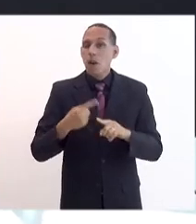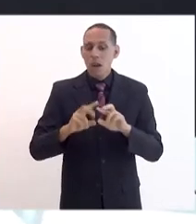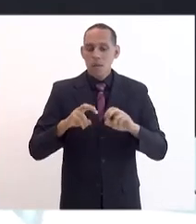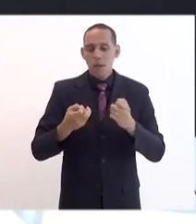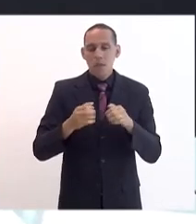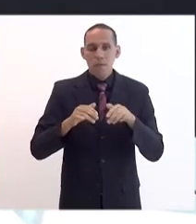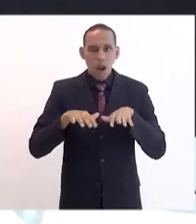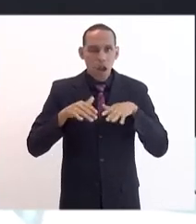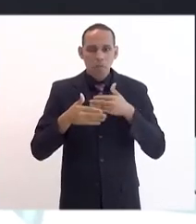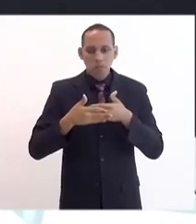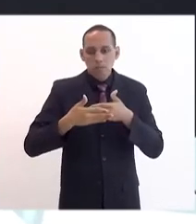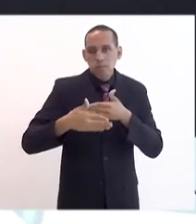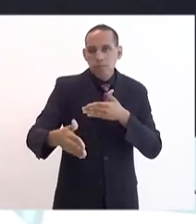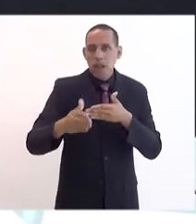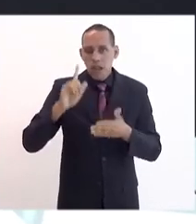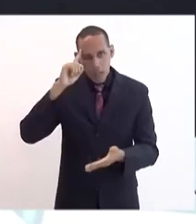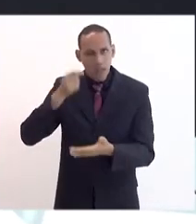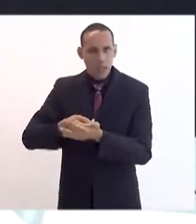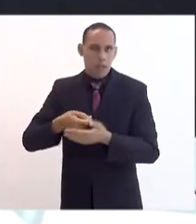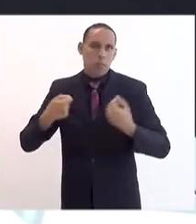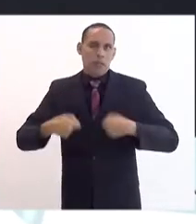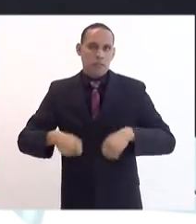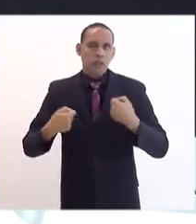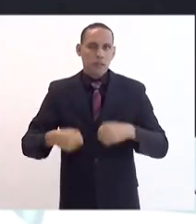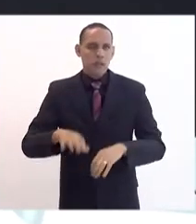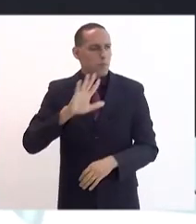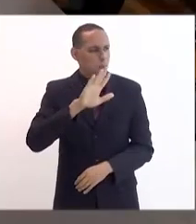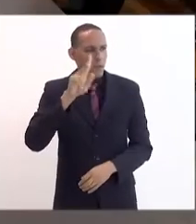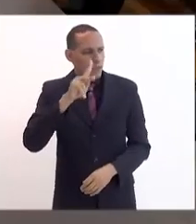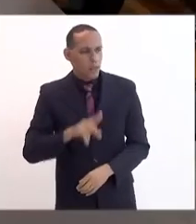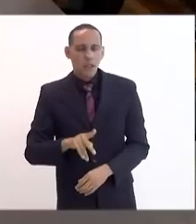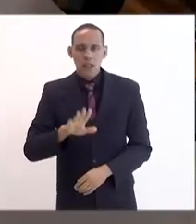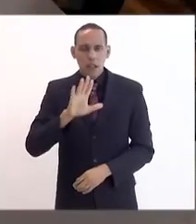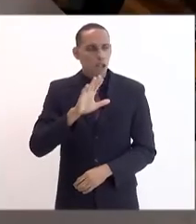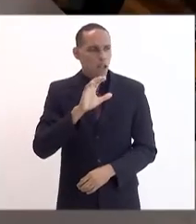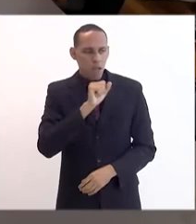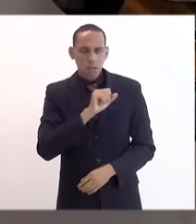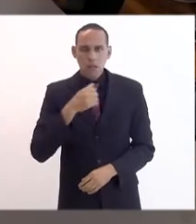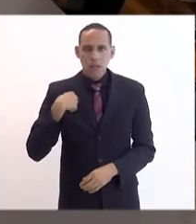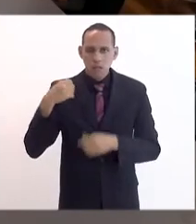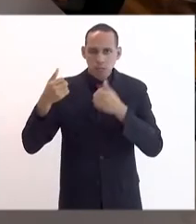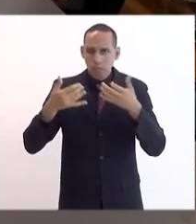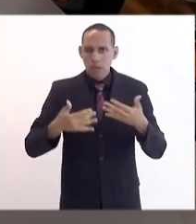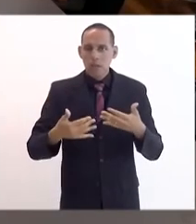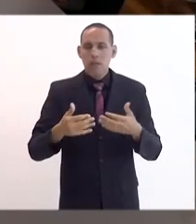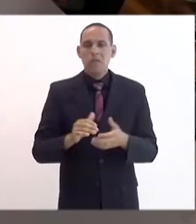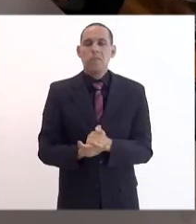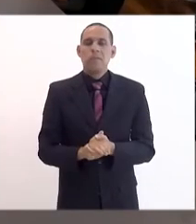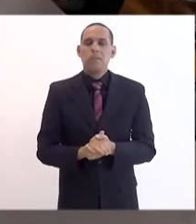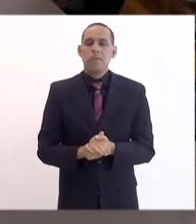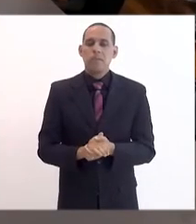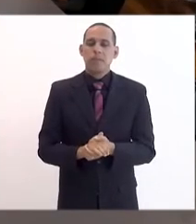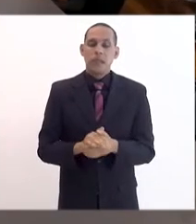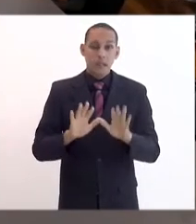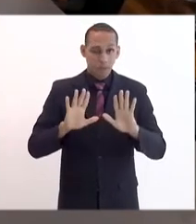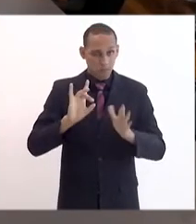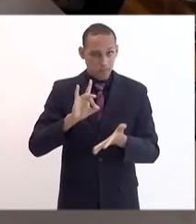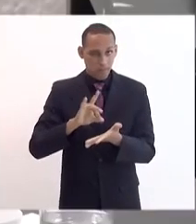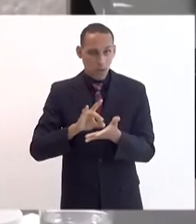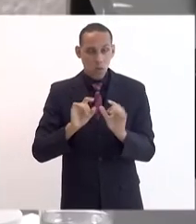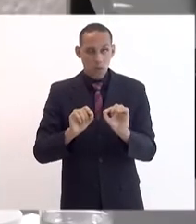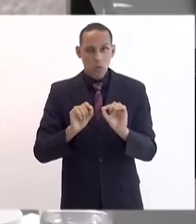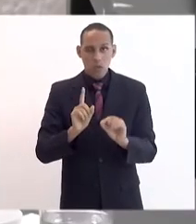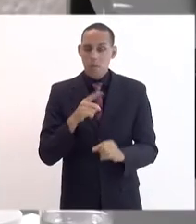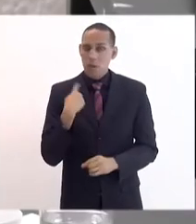decidir. Eu só estou falando a... Senhor presidente, permite só um comentário que pode esclarecer. Vamos botar em votação. Na verdade, eu acho que está claro